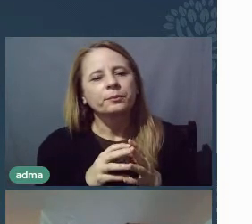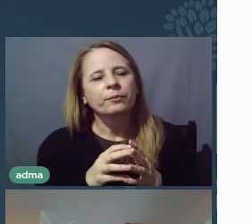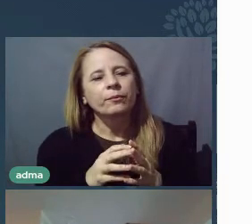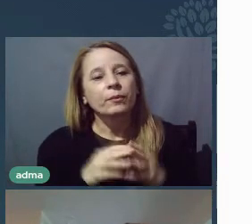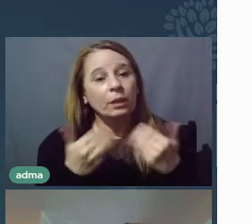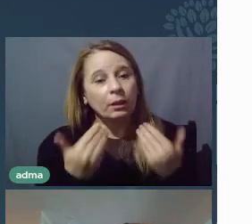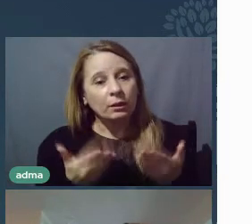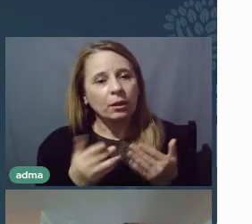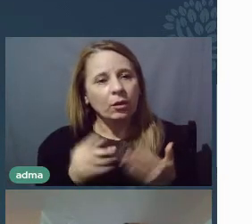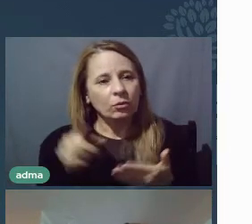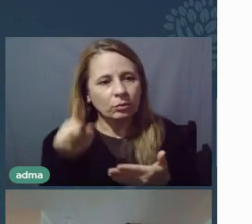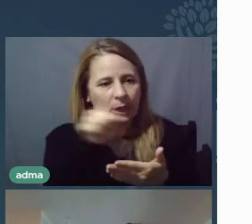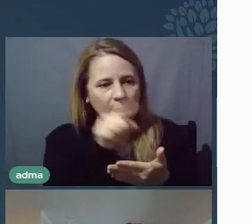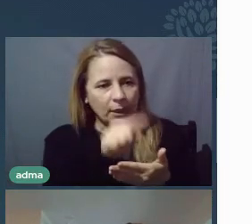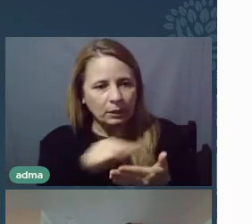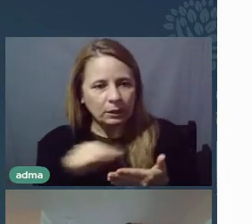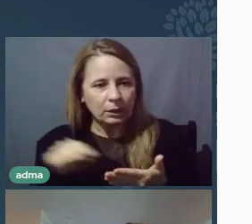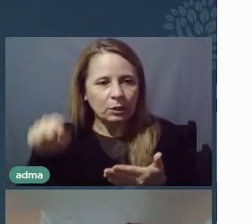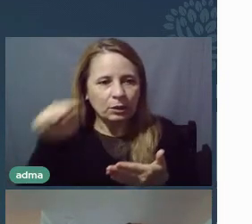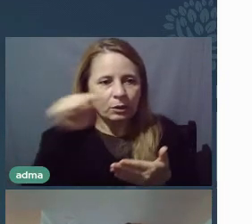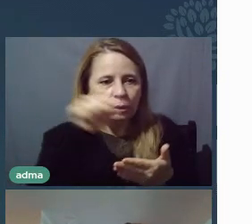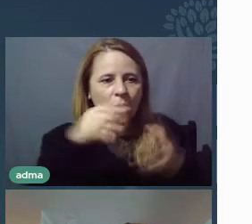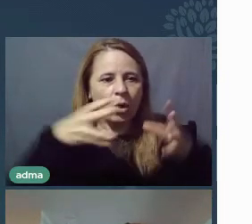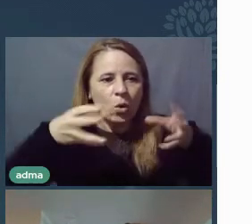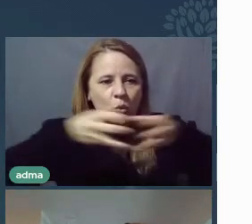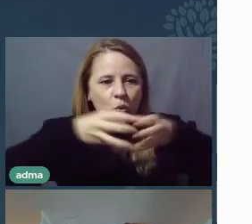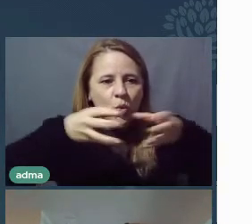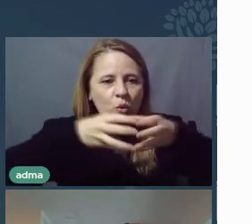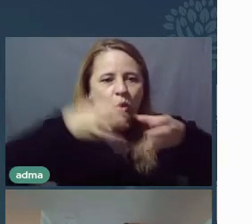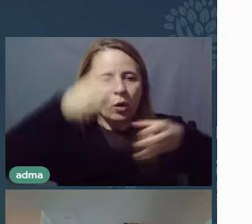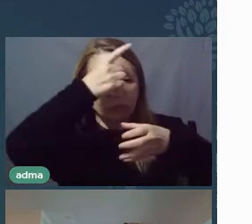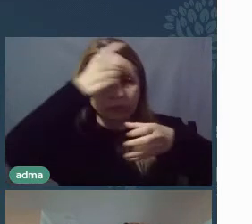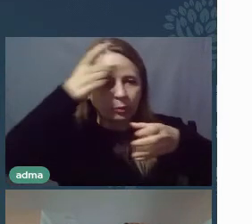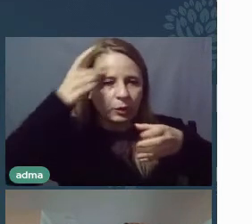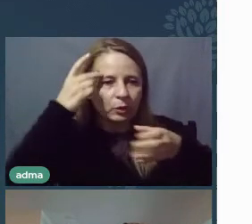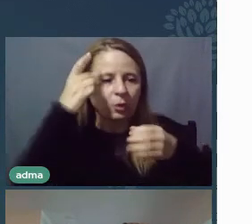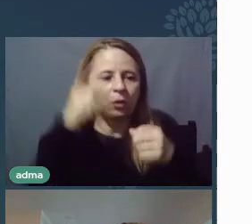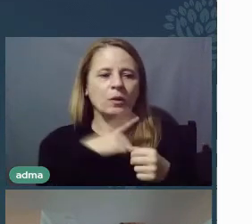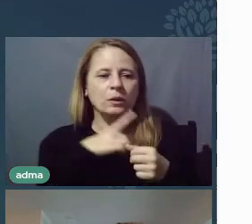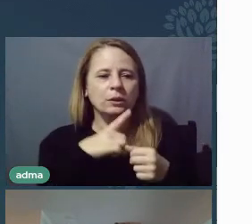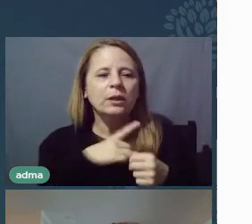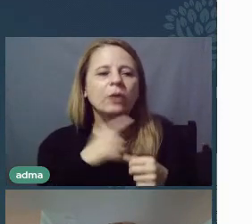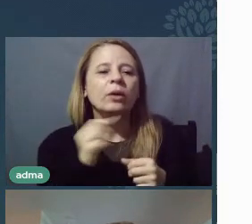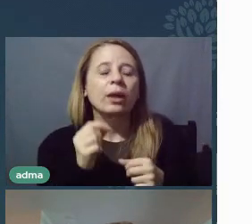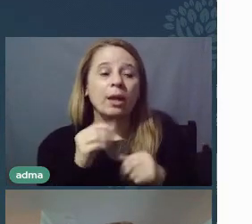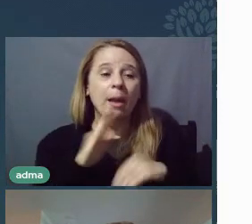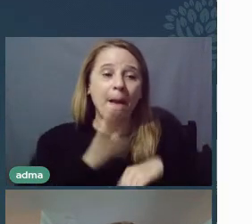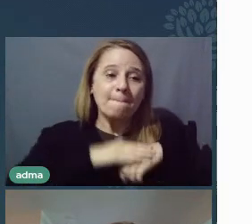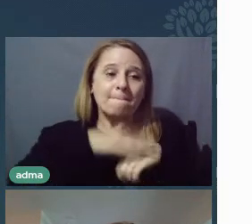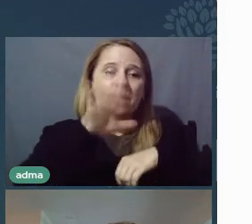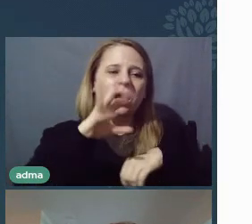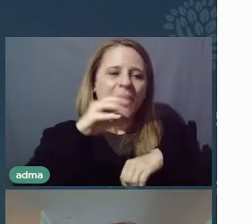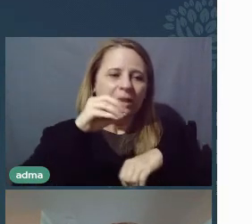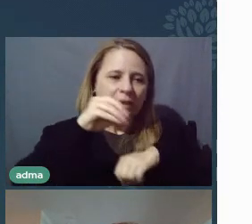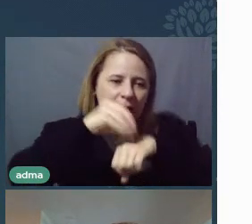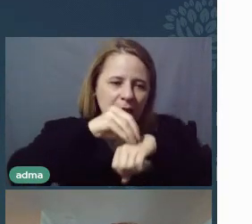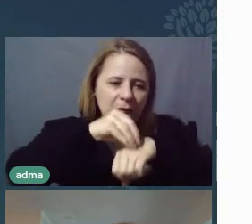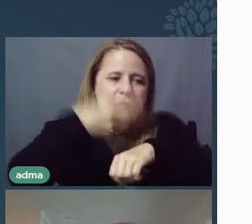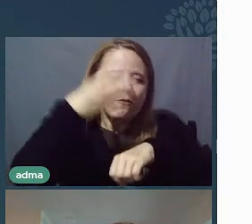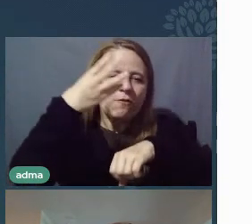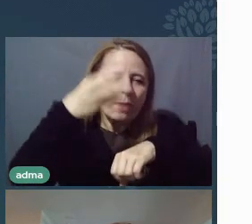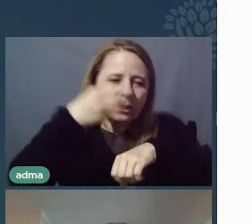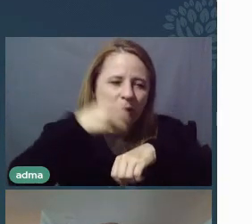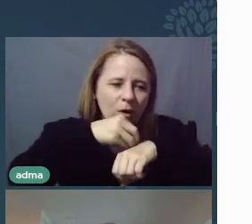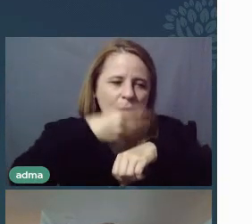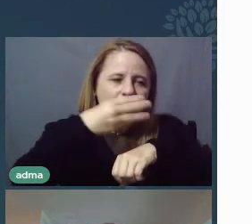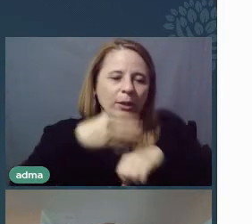portanto, aqui, este grupo de pessoas, né, são pessoas que quanto mais inflamação elas têm, mais sintomas